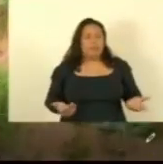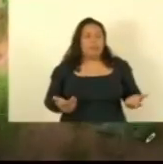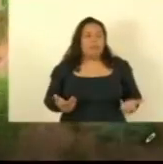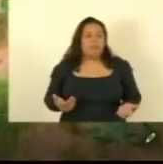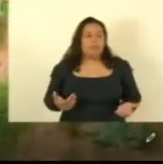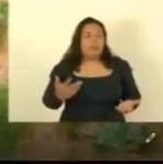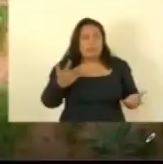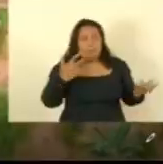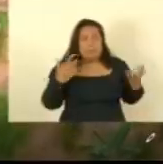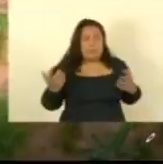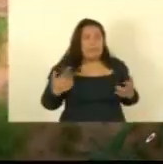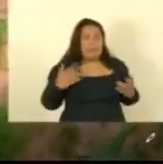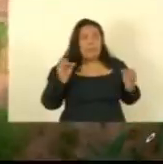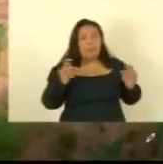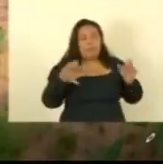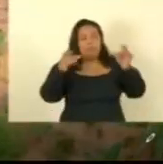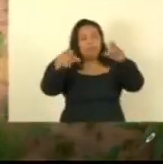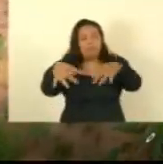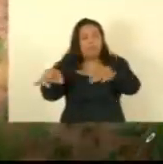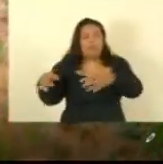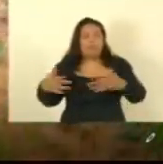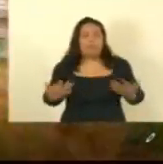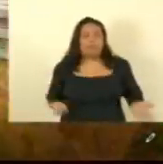os quilombolas.